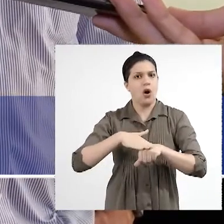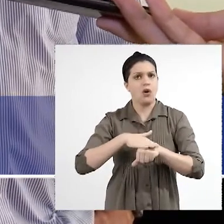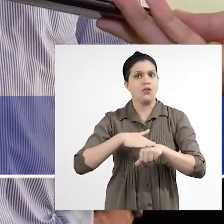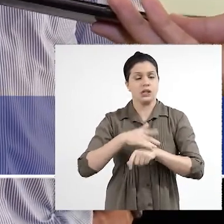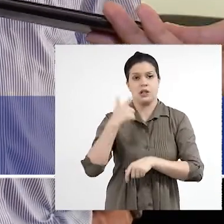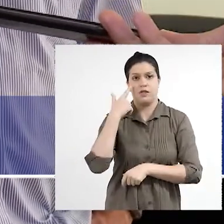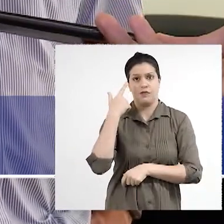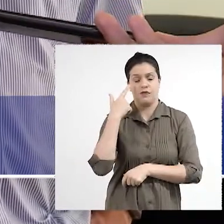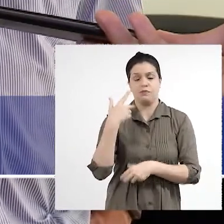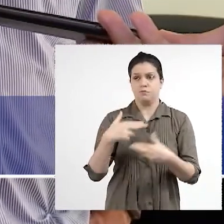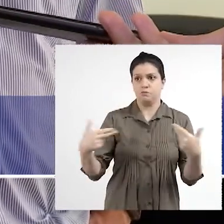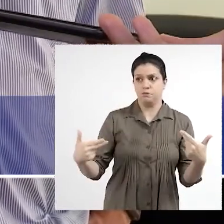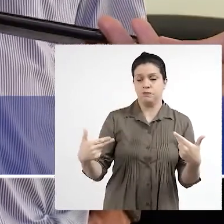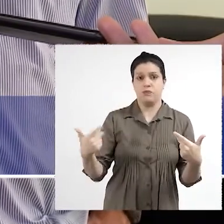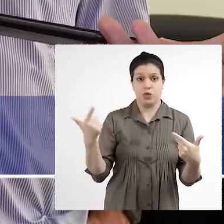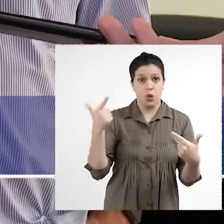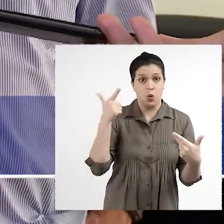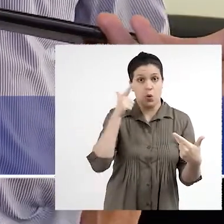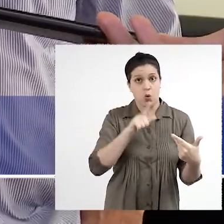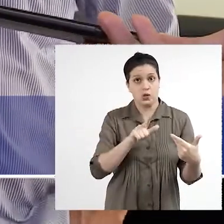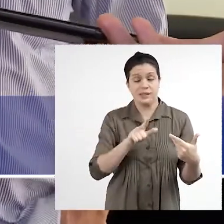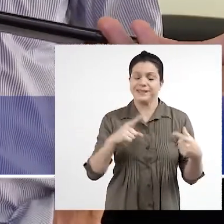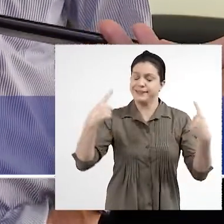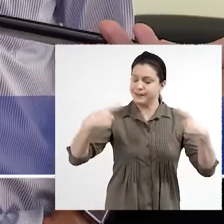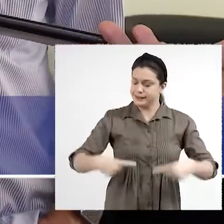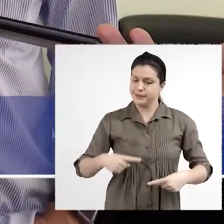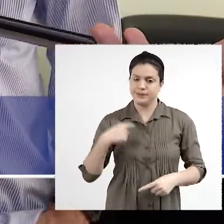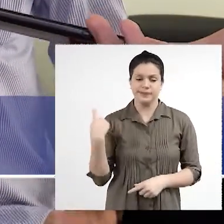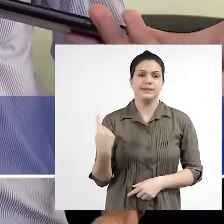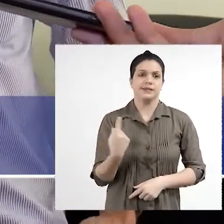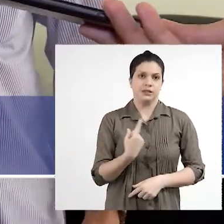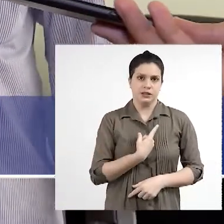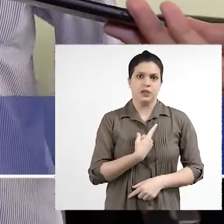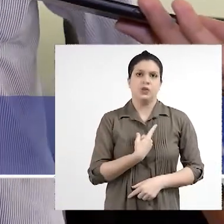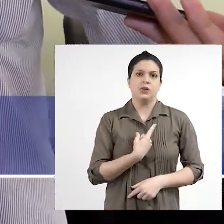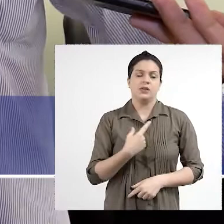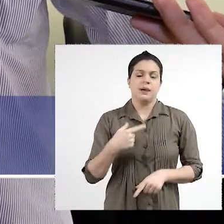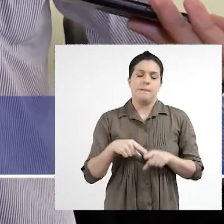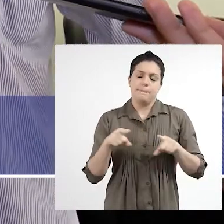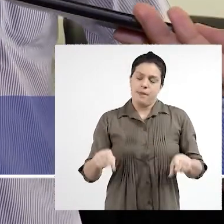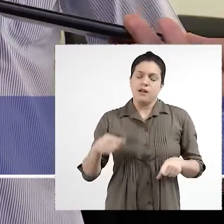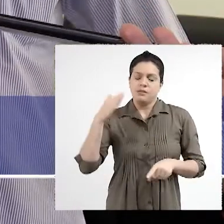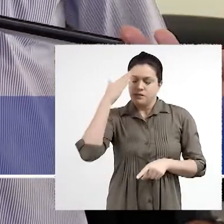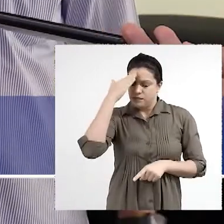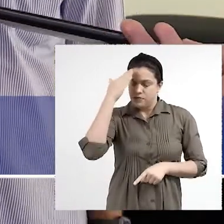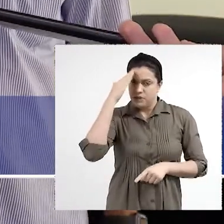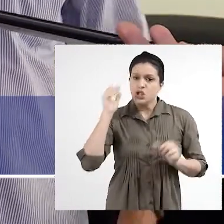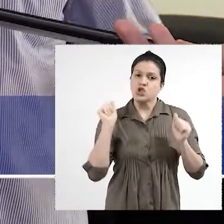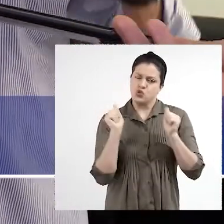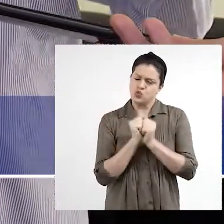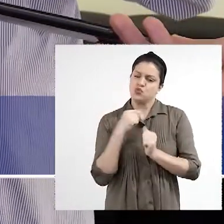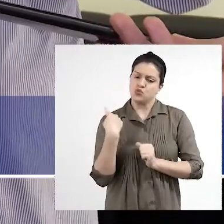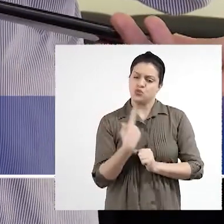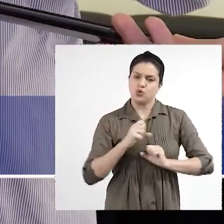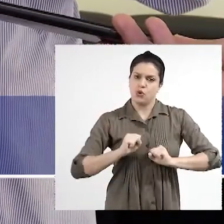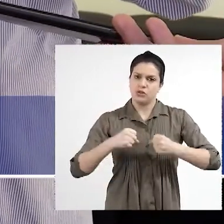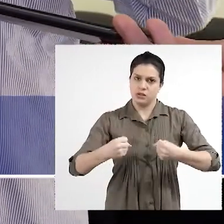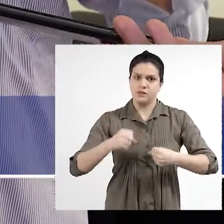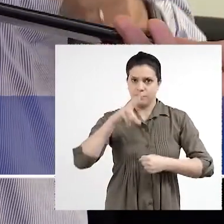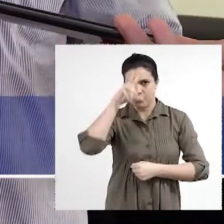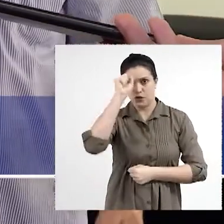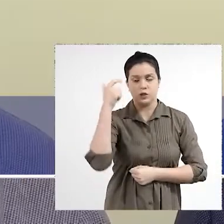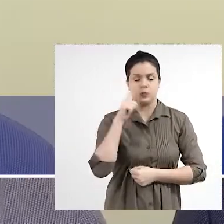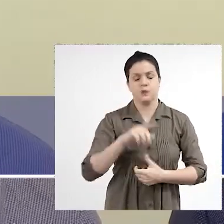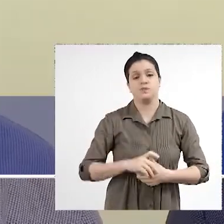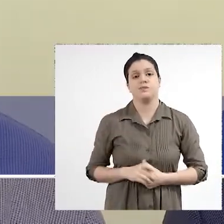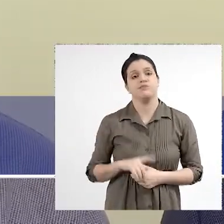conversar, tomar medidas conjuntamente e enfrentar o desafio que é de todos nós, mas eu tenho certeza que juntos a gente tem muito mais força